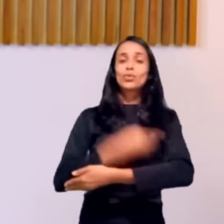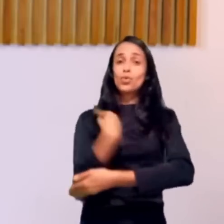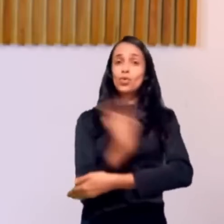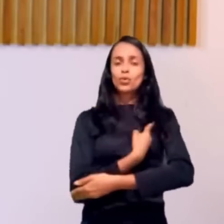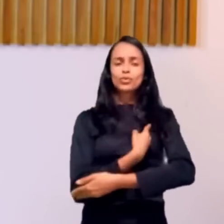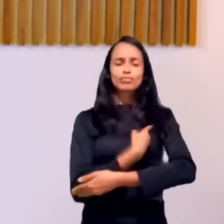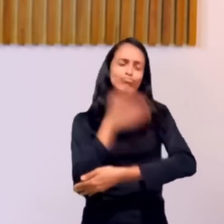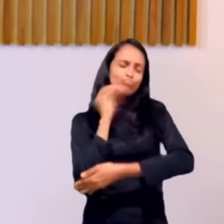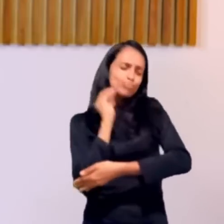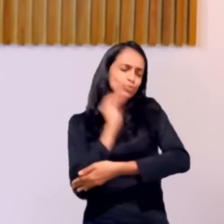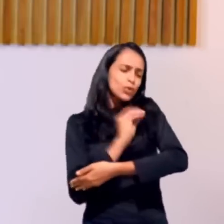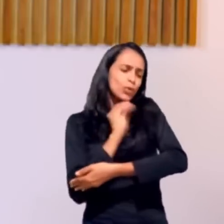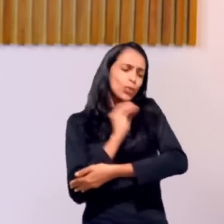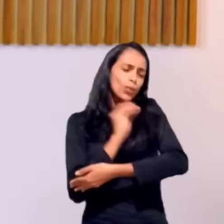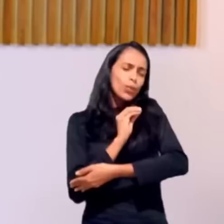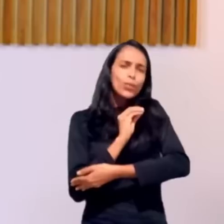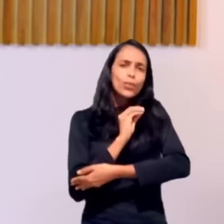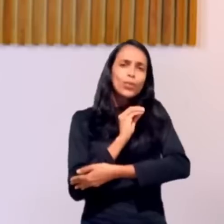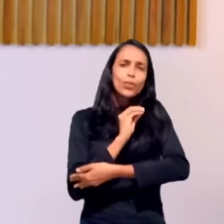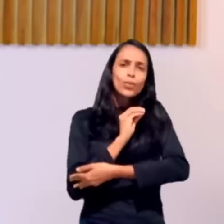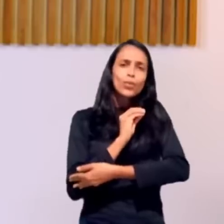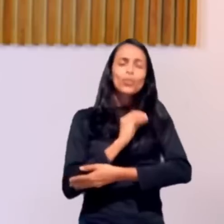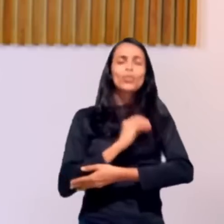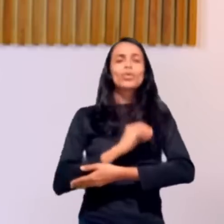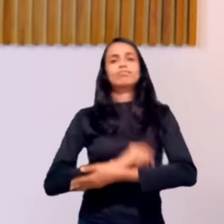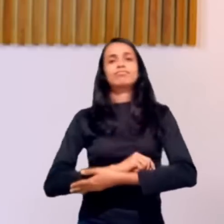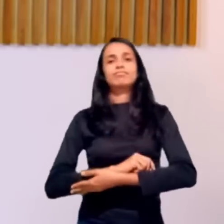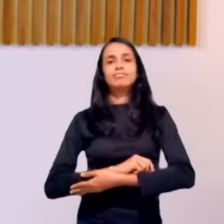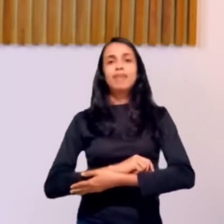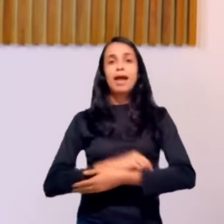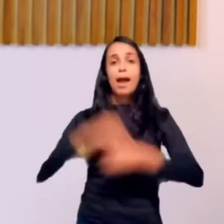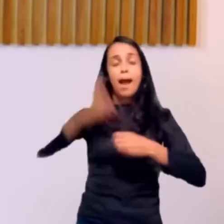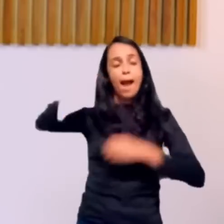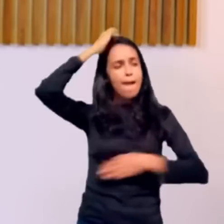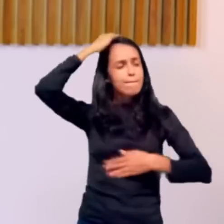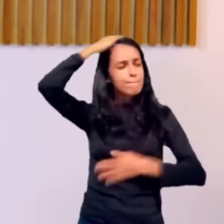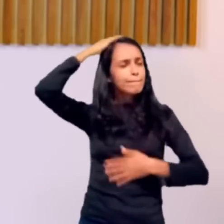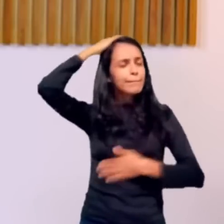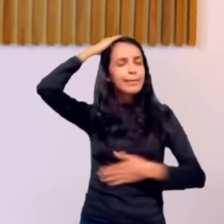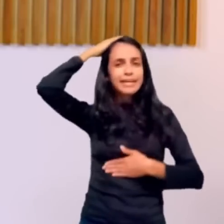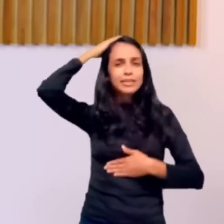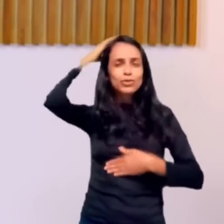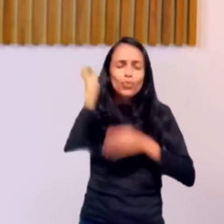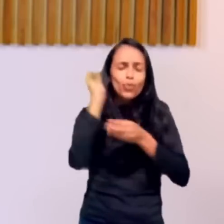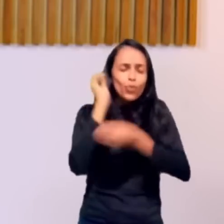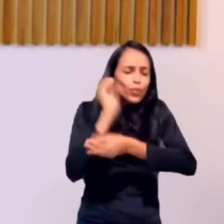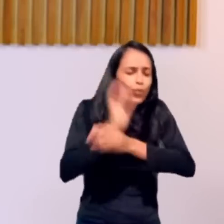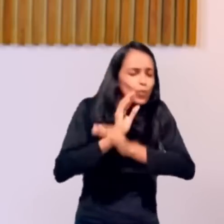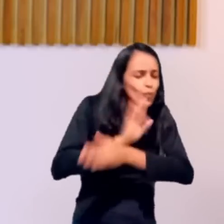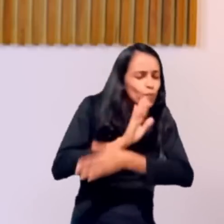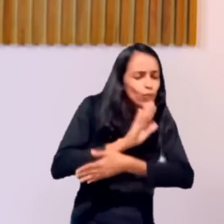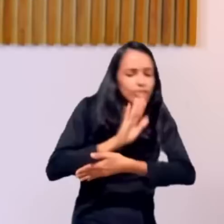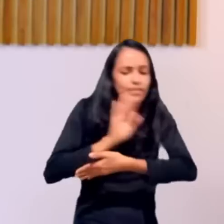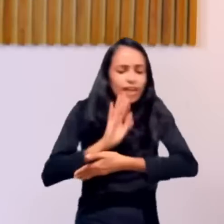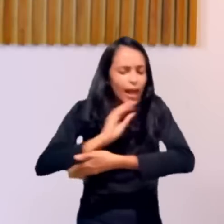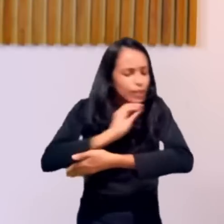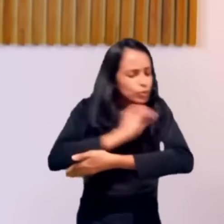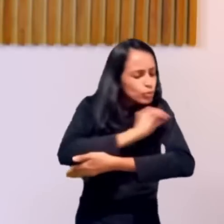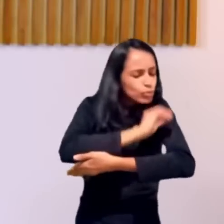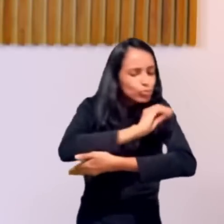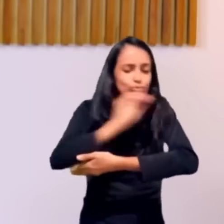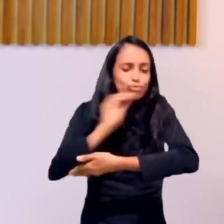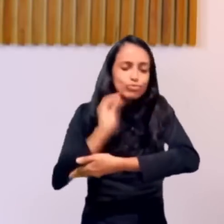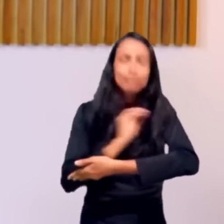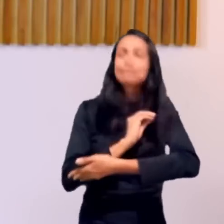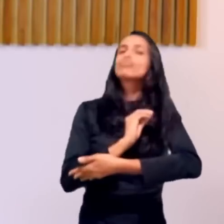dar banho. Era um cuidado especial. Com muito cuidado eu dava banho ali, né?